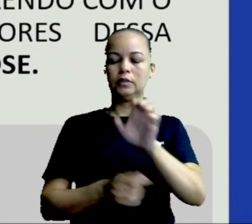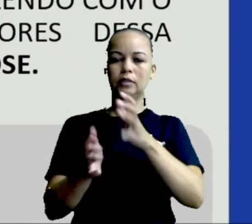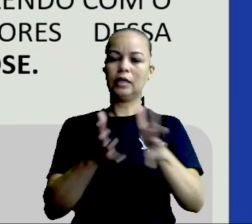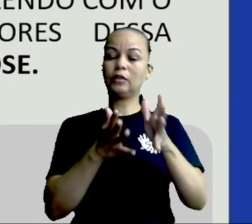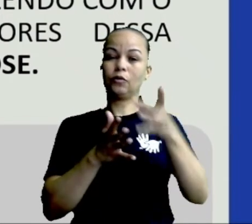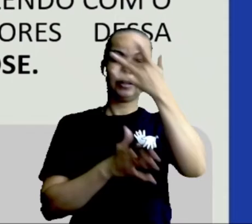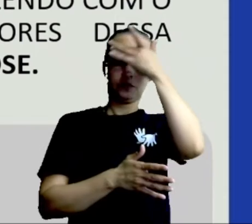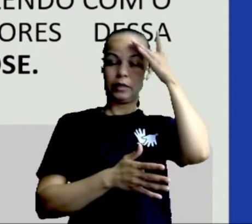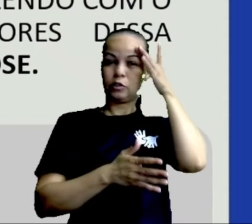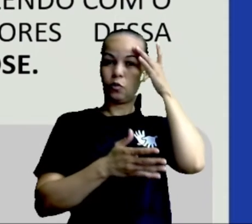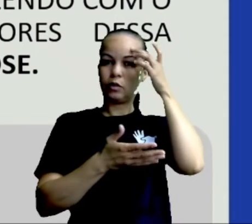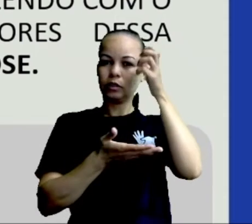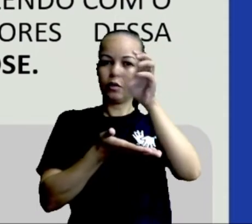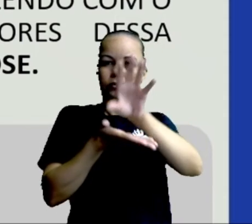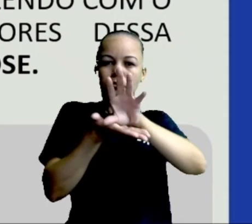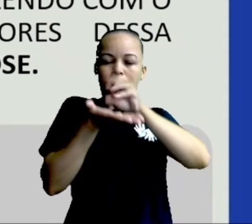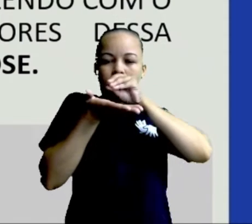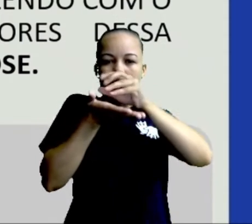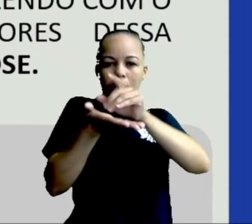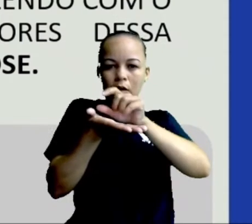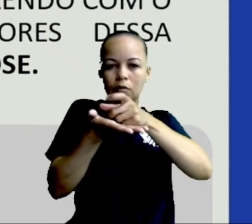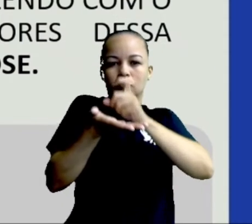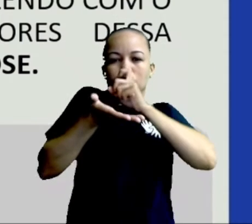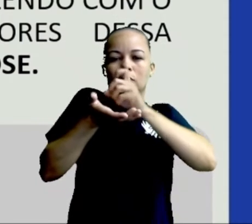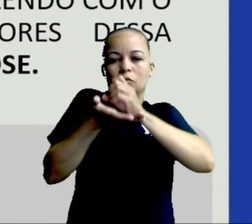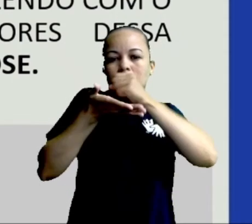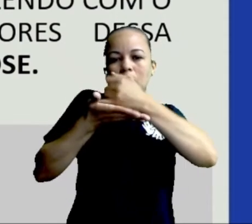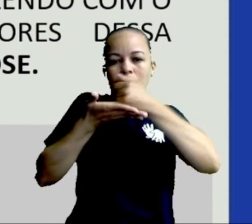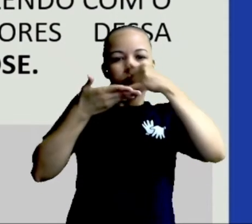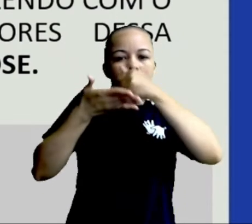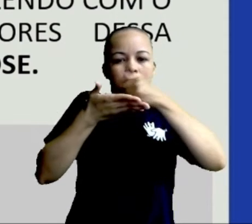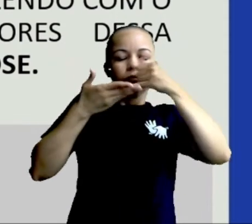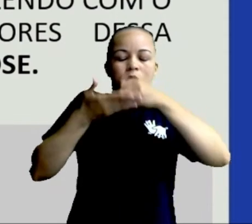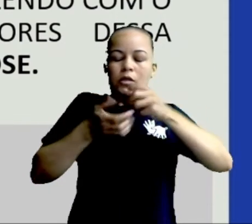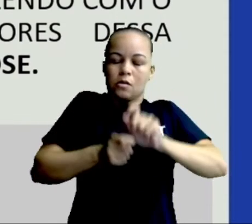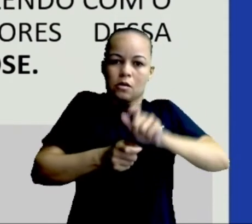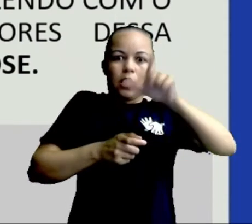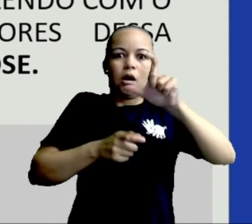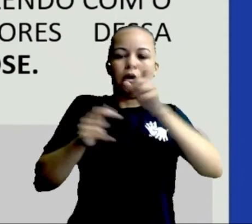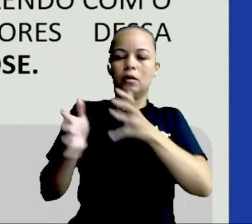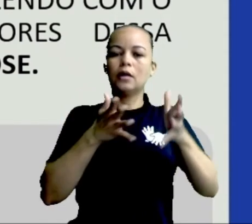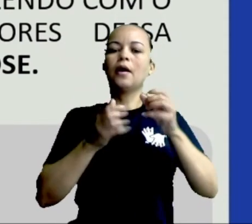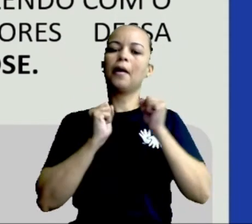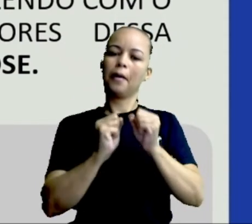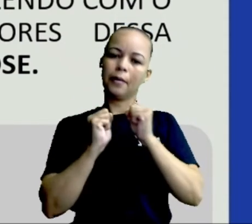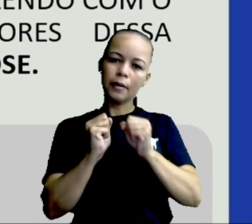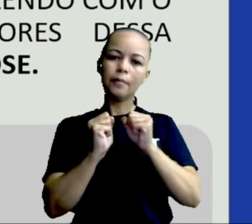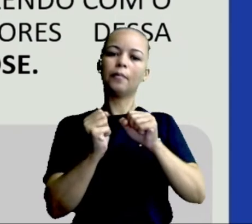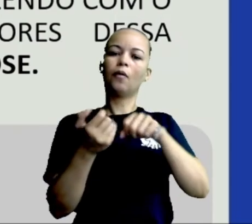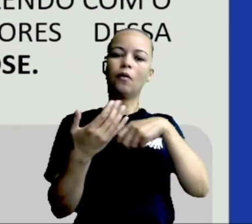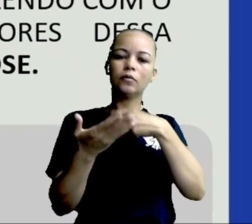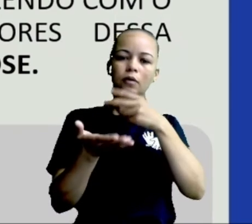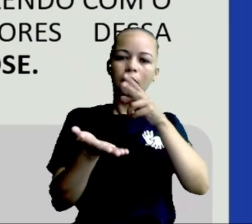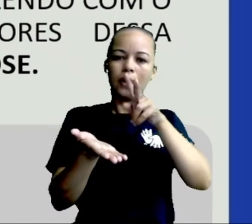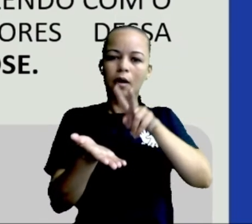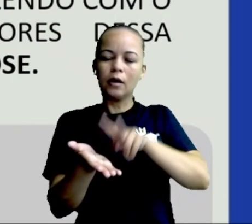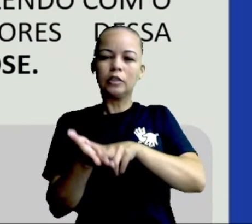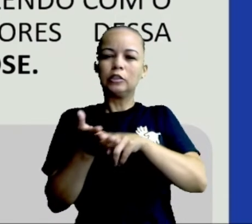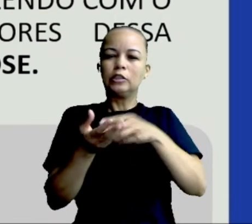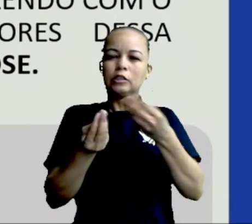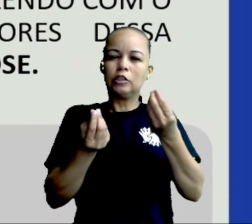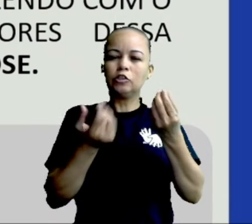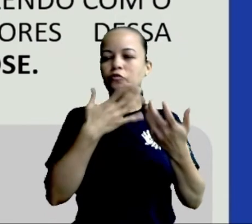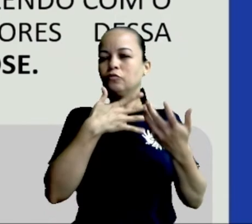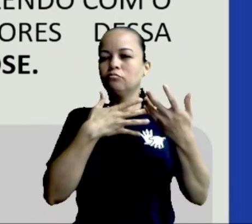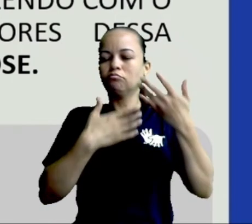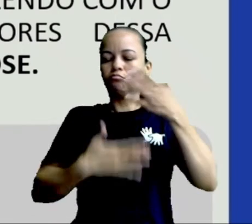forma exacerbada, muito alta, uma quantidade muito grande de drogas e pode promover